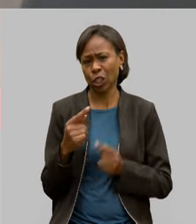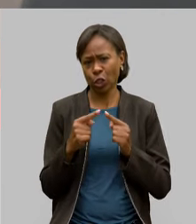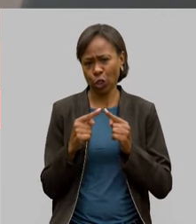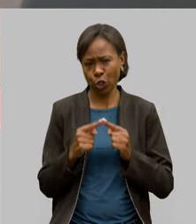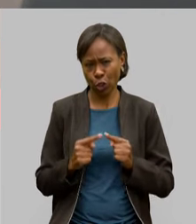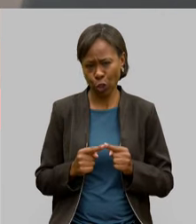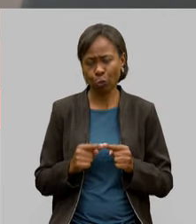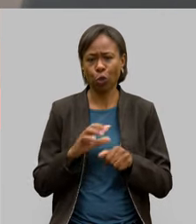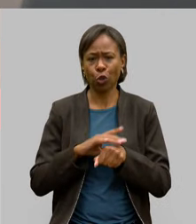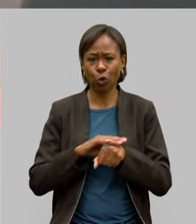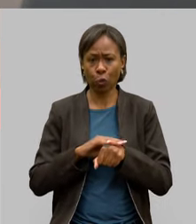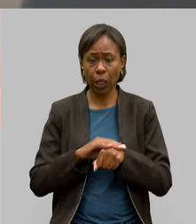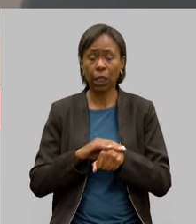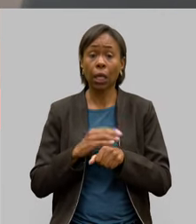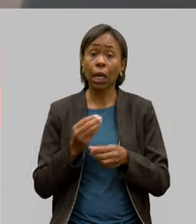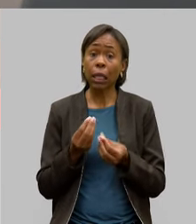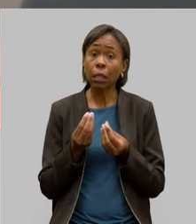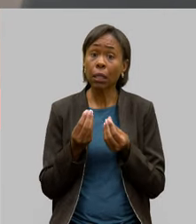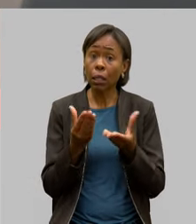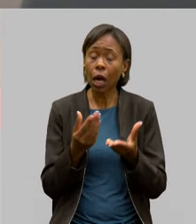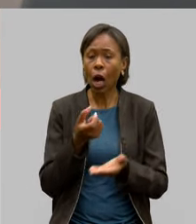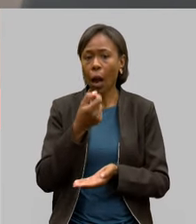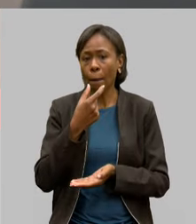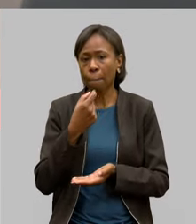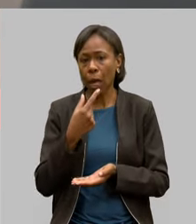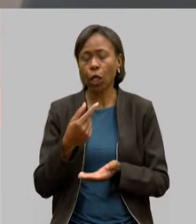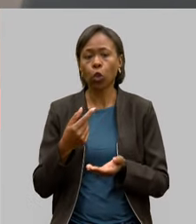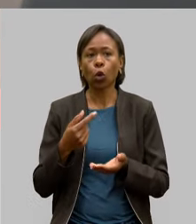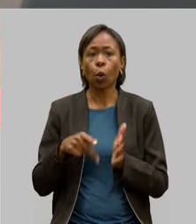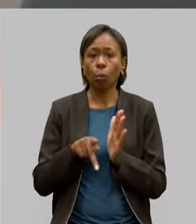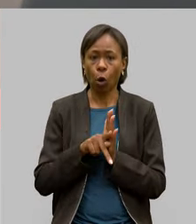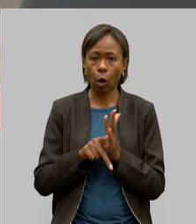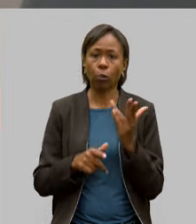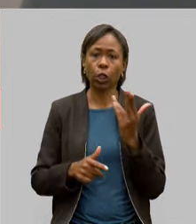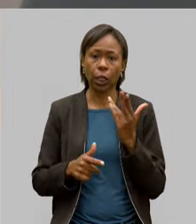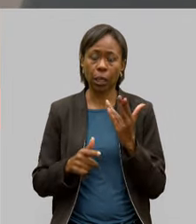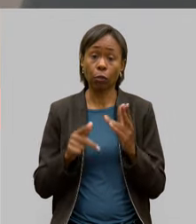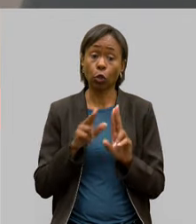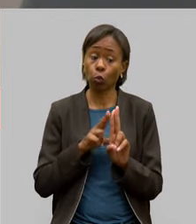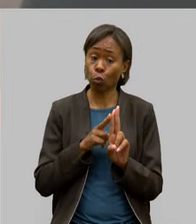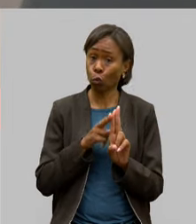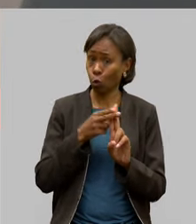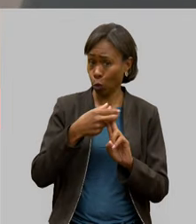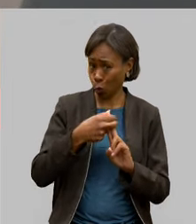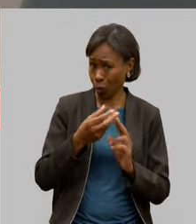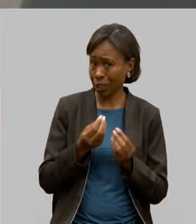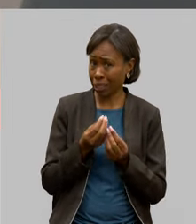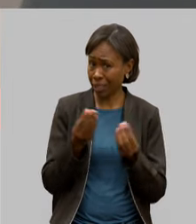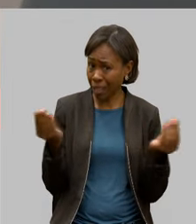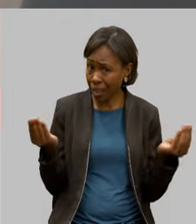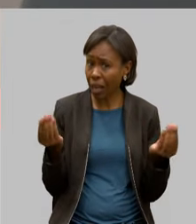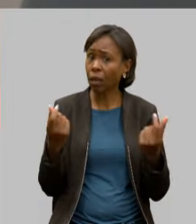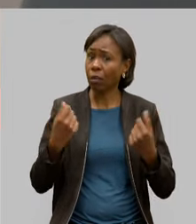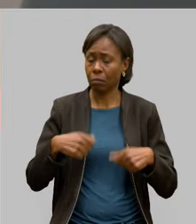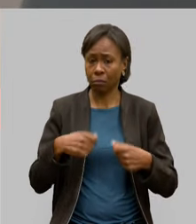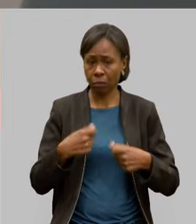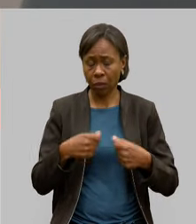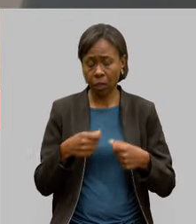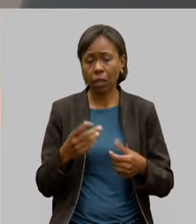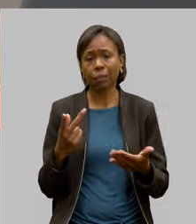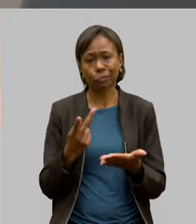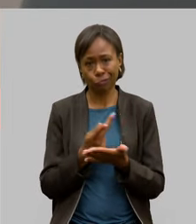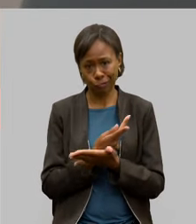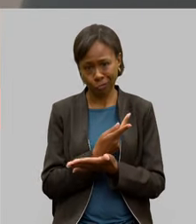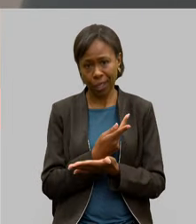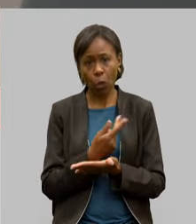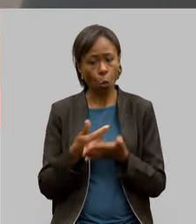de medicamentos de remédios à base de cannabis no SUS ele é algo que deveria acontecer e deveria acontecer sem olhar